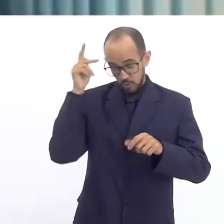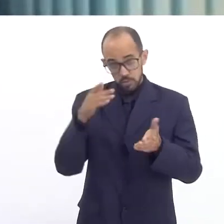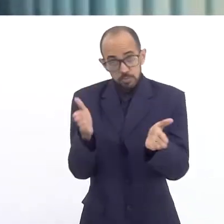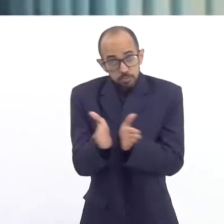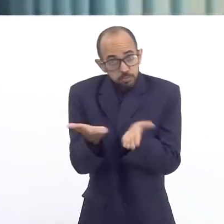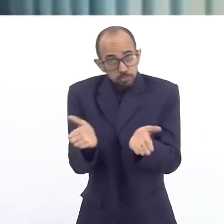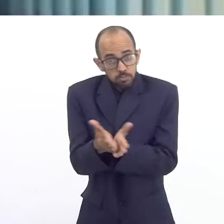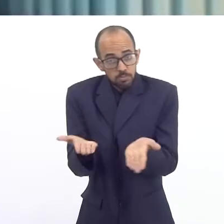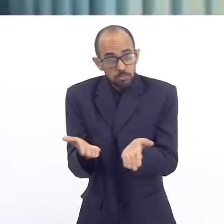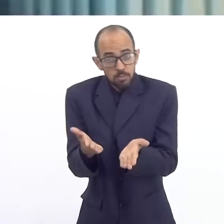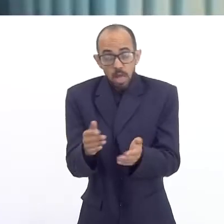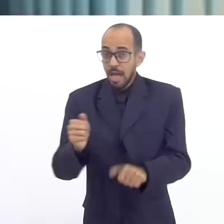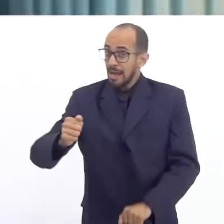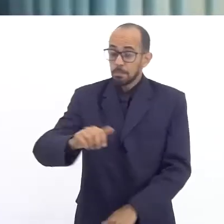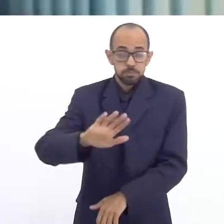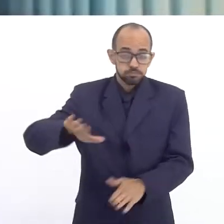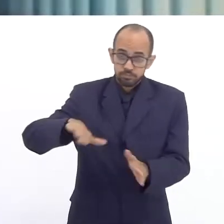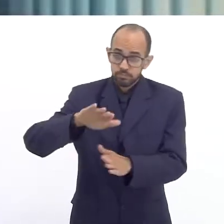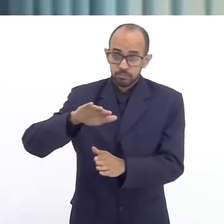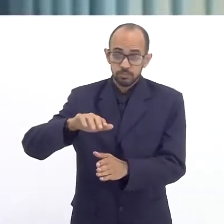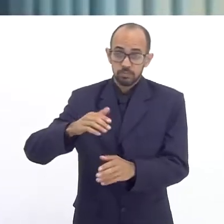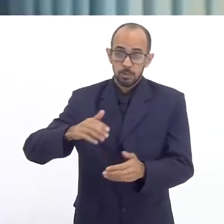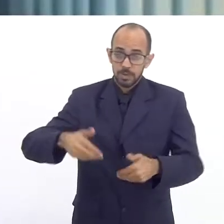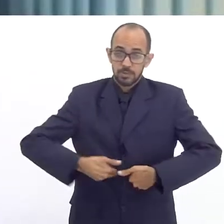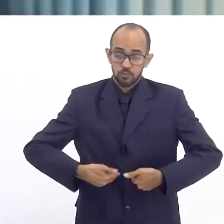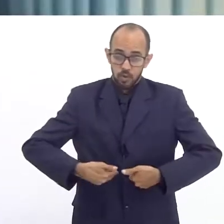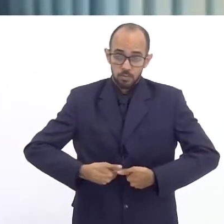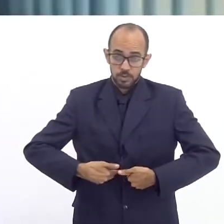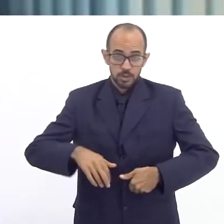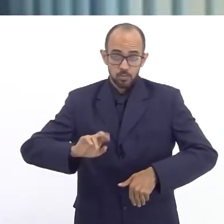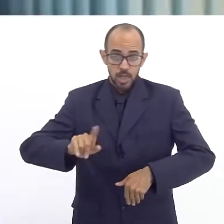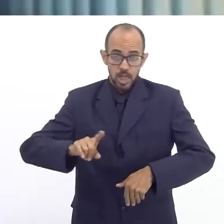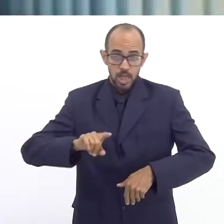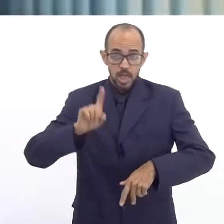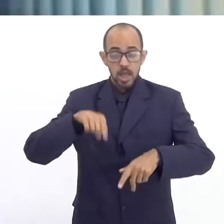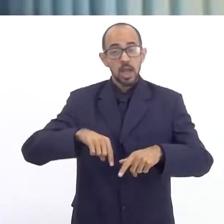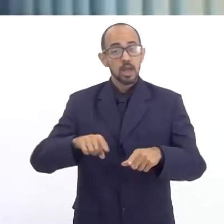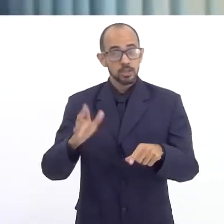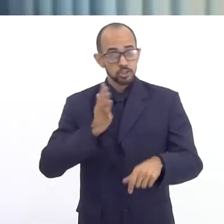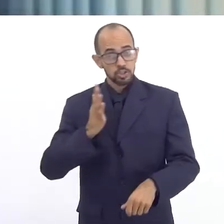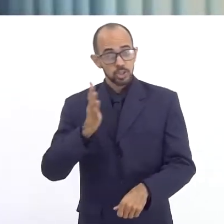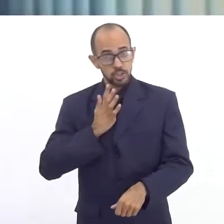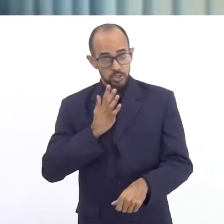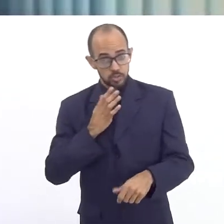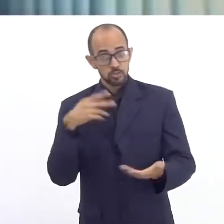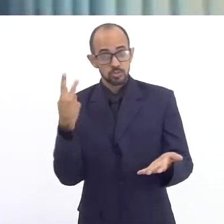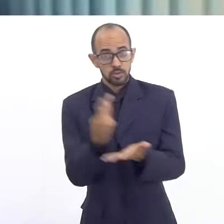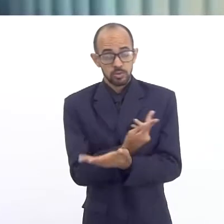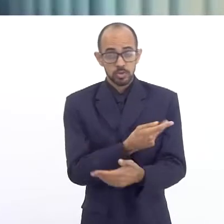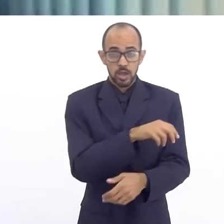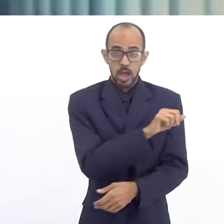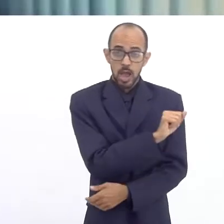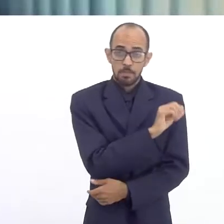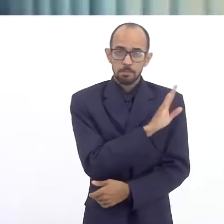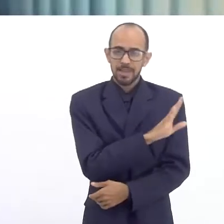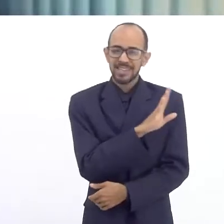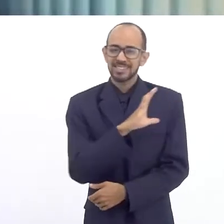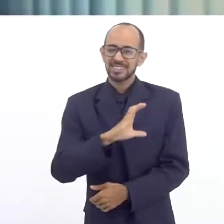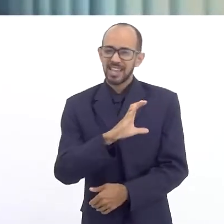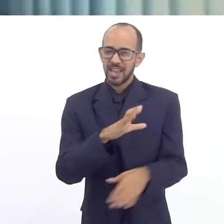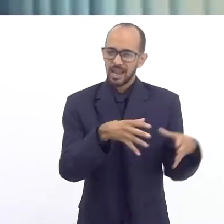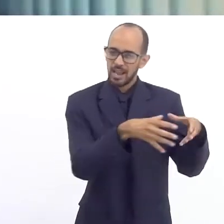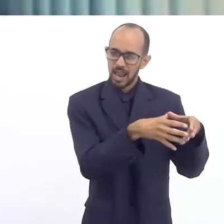e E, ou que estão passando fome. Não, uma grande parte de jovens também de classe A, B e C,